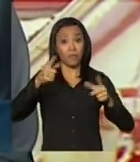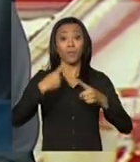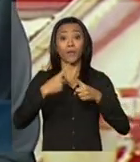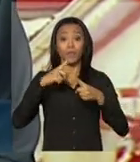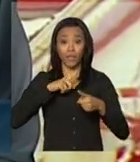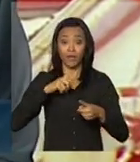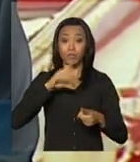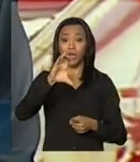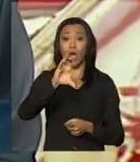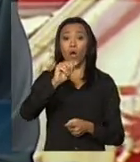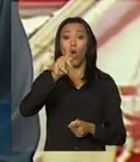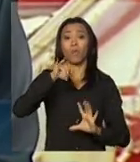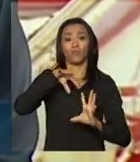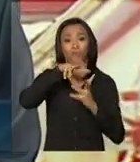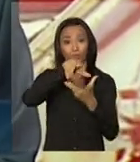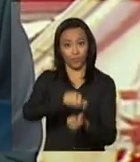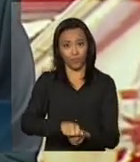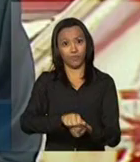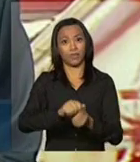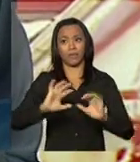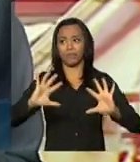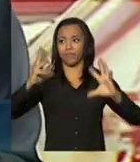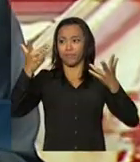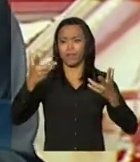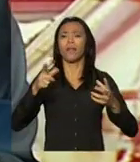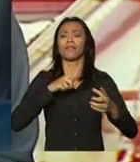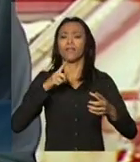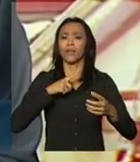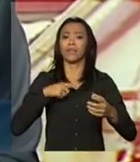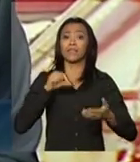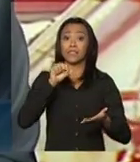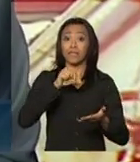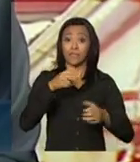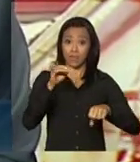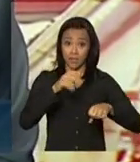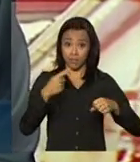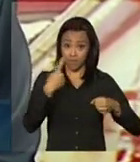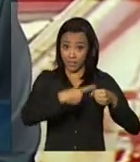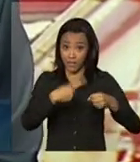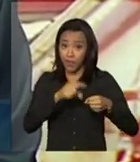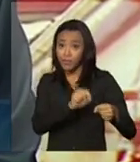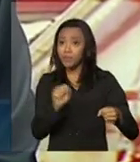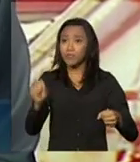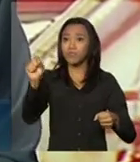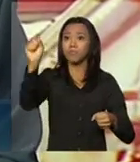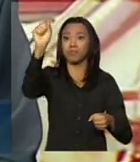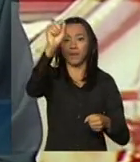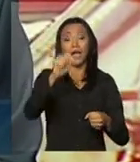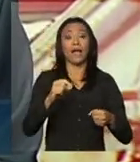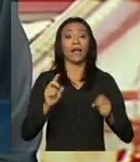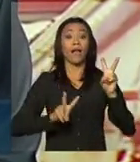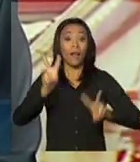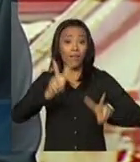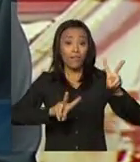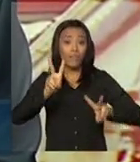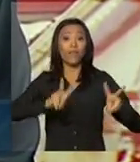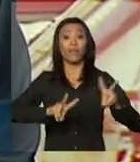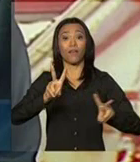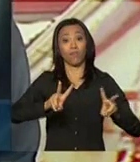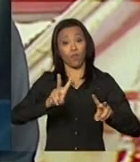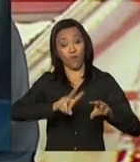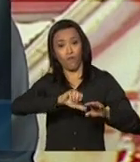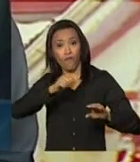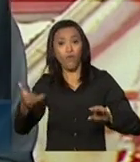do Mundo, então nós vamos ter um grande evento e tem cidade que vai fazer Carnaval fora de época, durante a Copa, ou seja, tem várias atividades